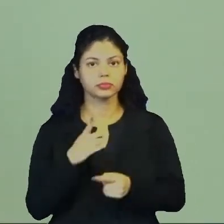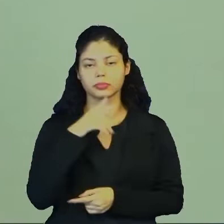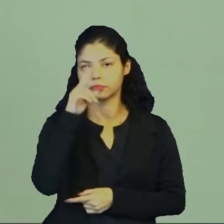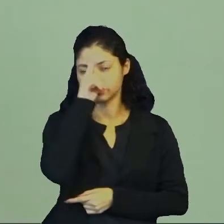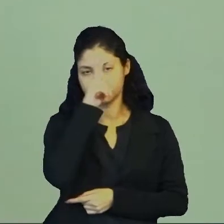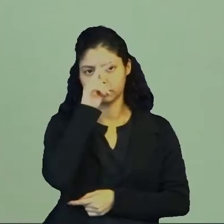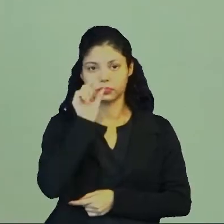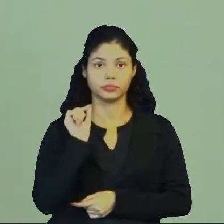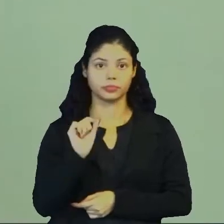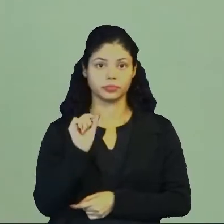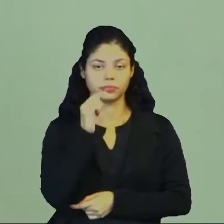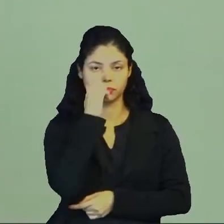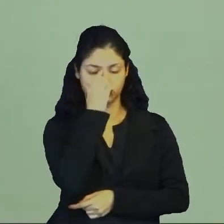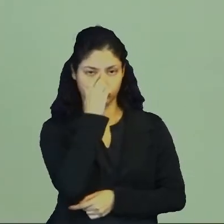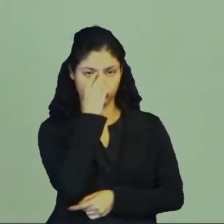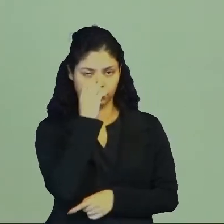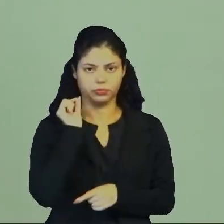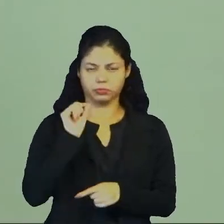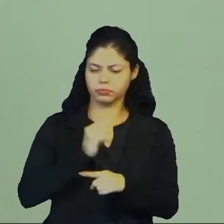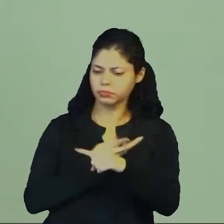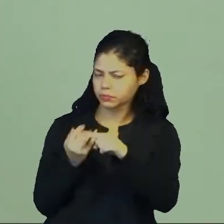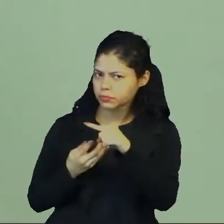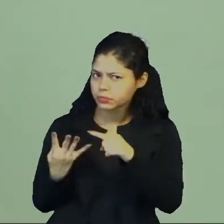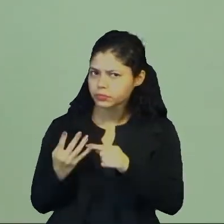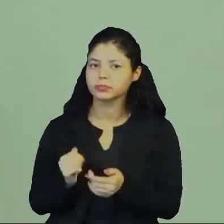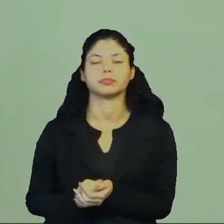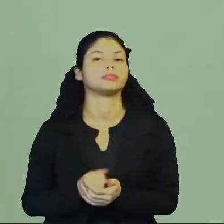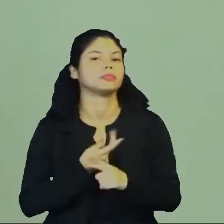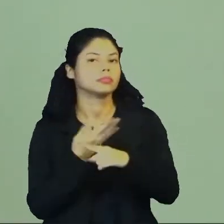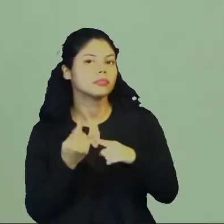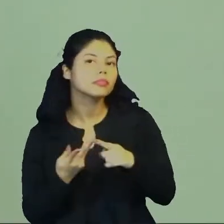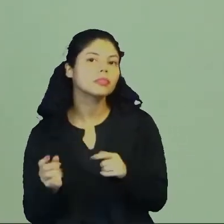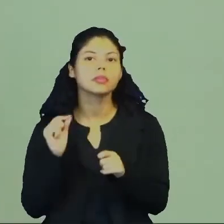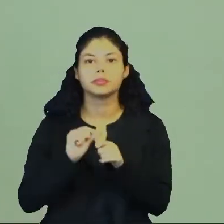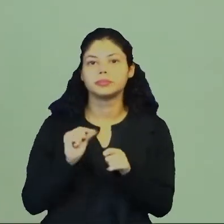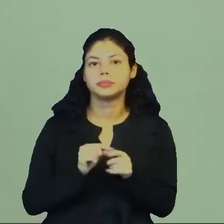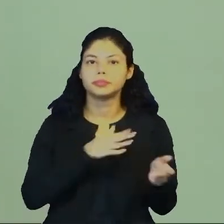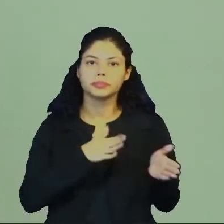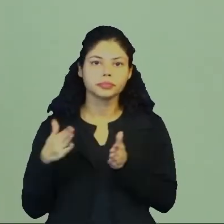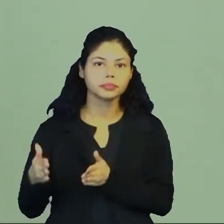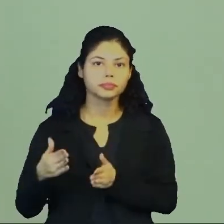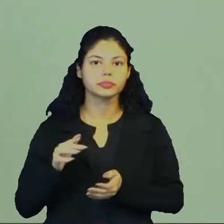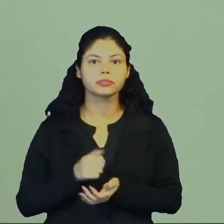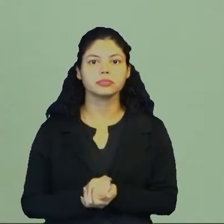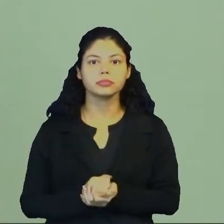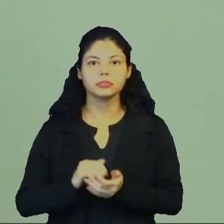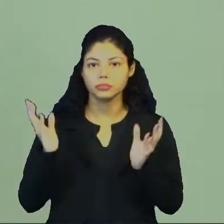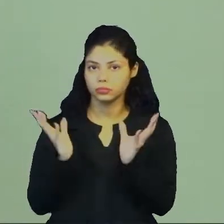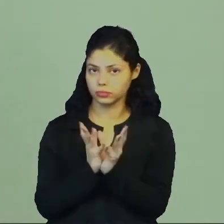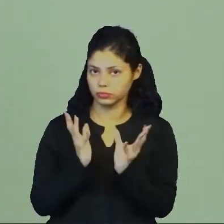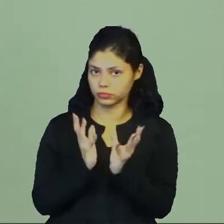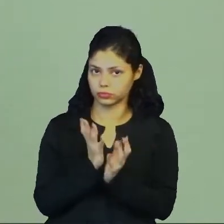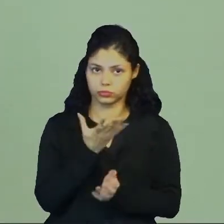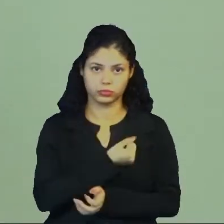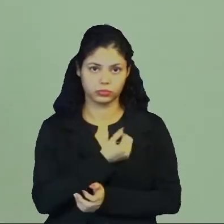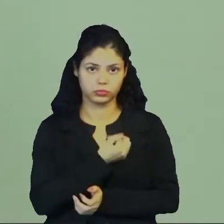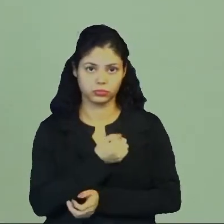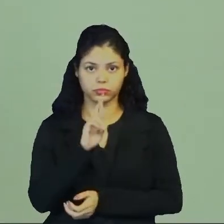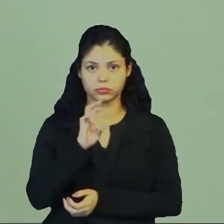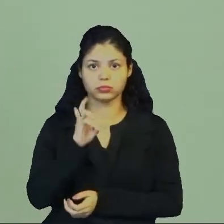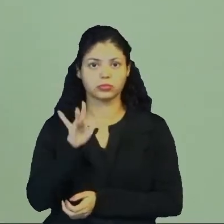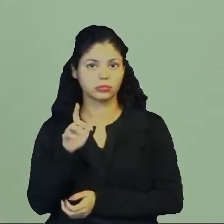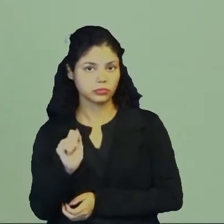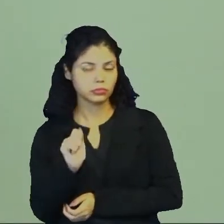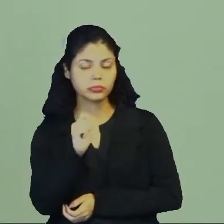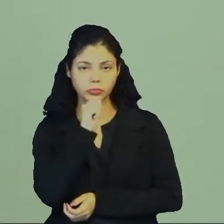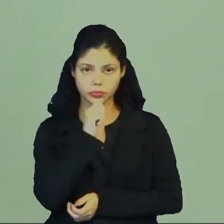que lembrar o que são frações, certo? As frações fazem parte do conjunto dos números racionais.